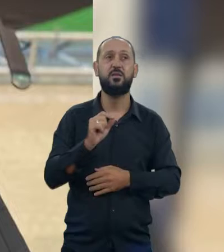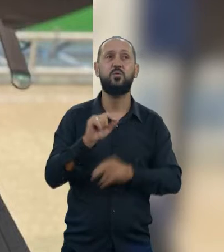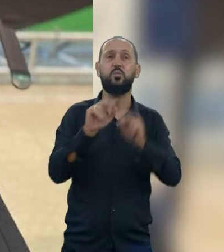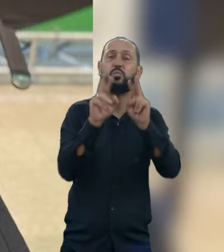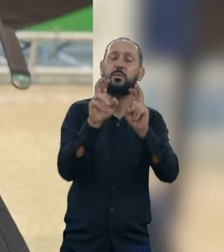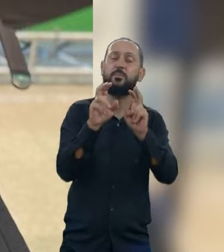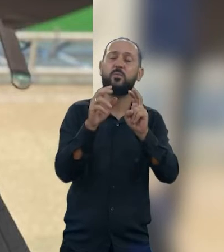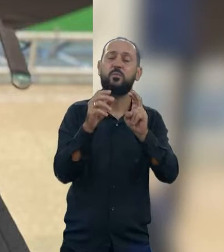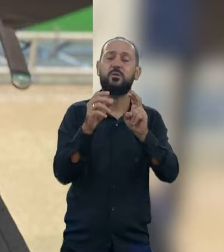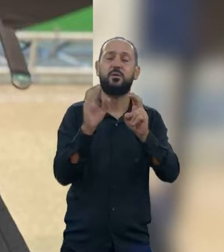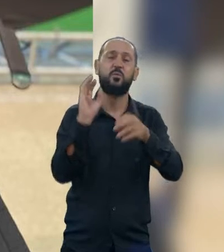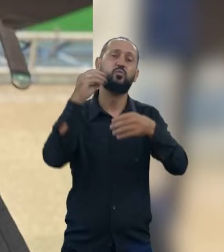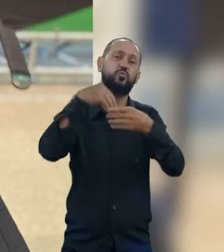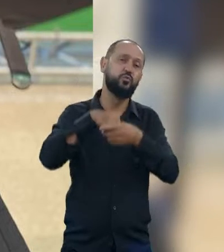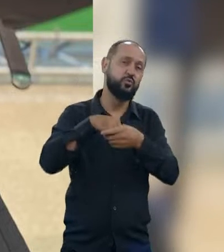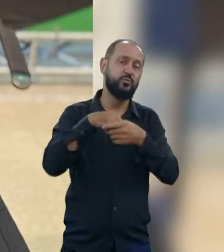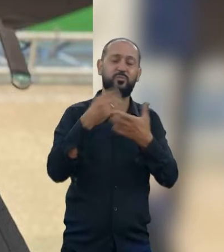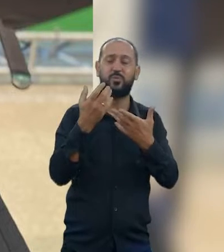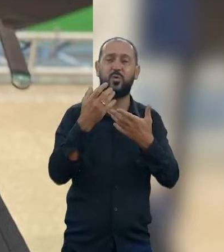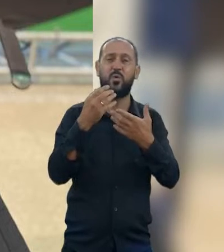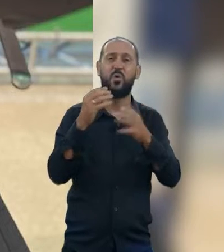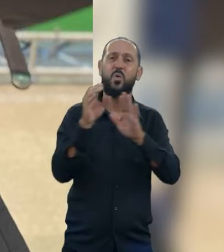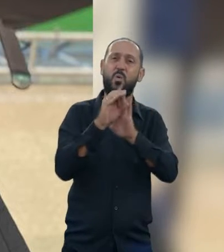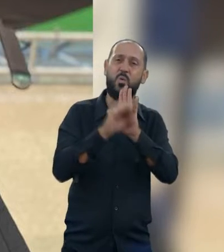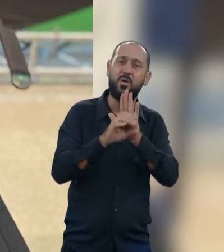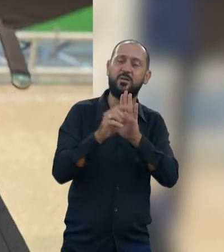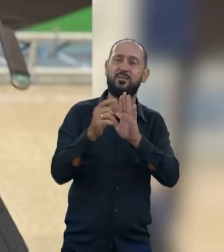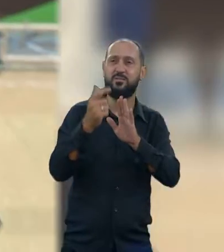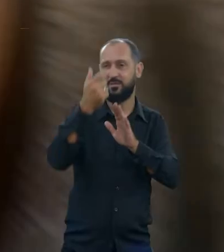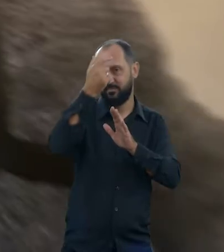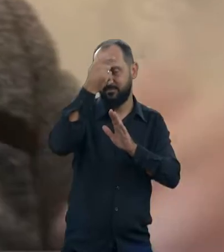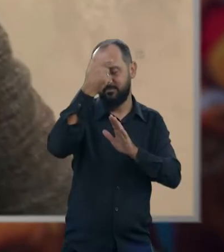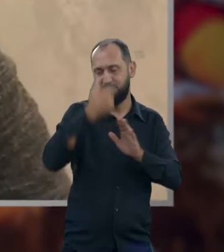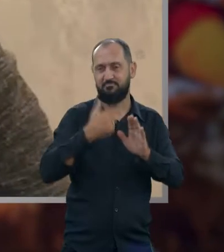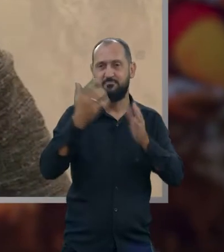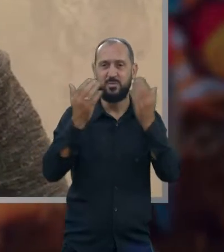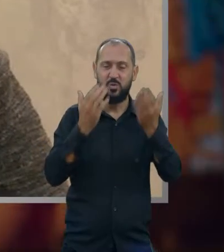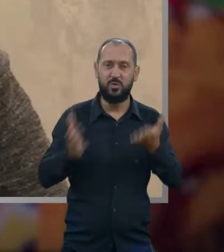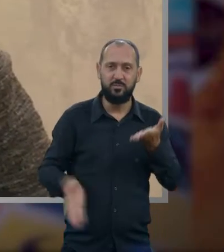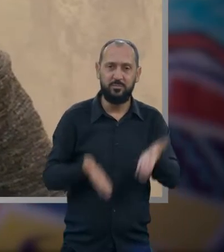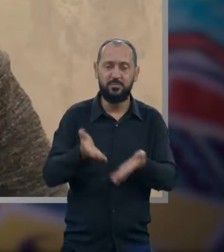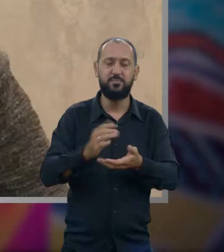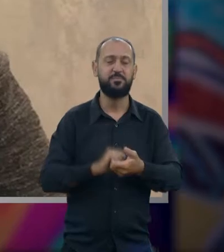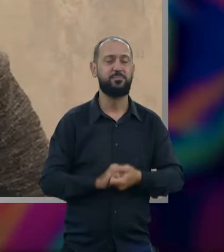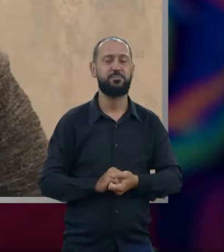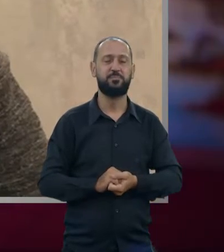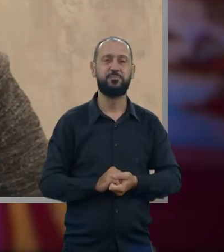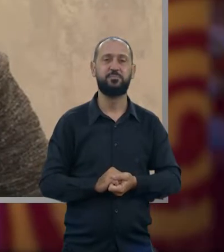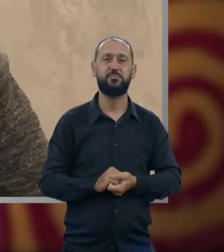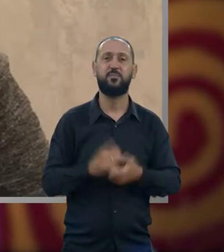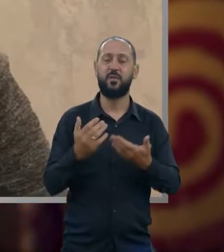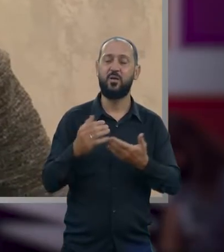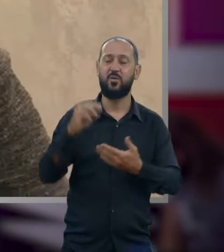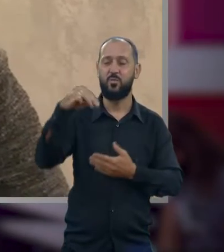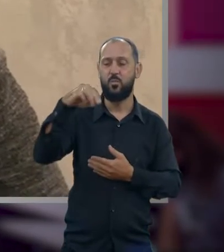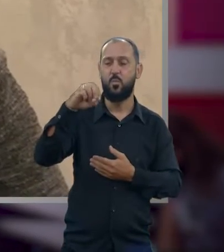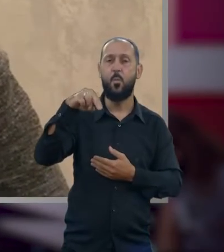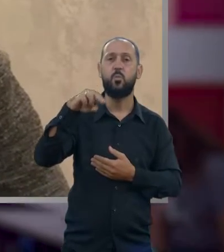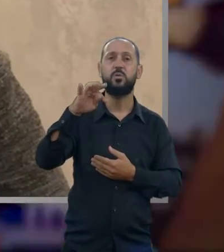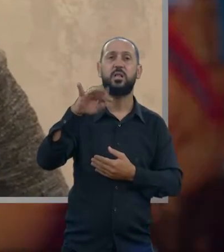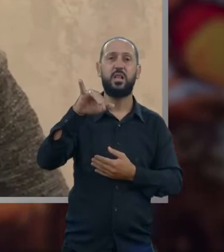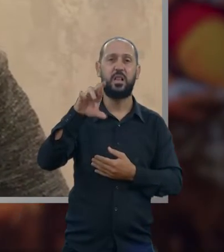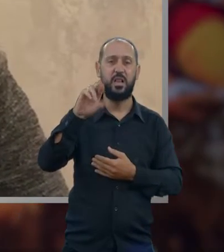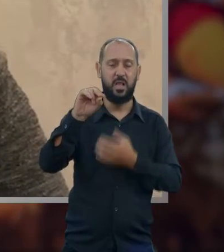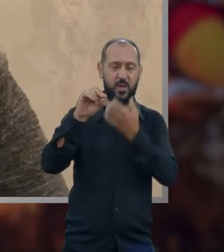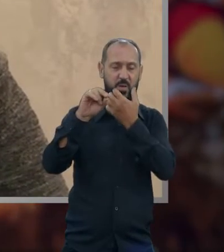perpassam conteúdos de psicoterapia. Em relação ao Monteiro Lobato, e no